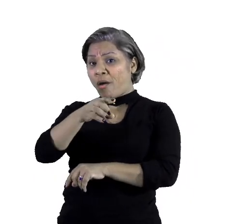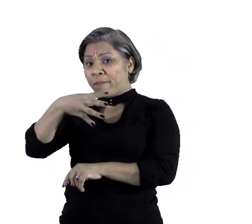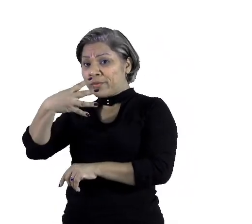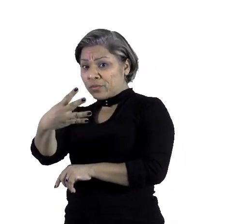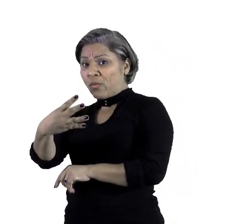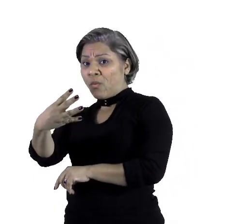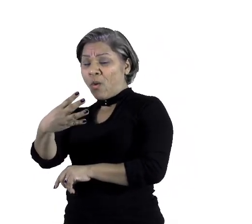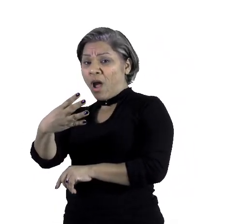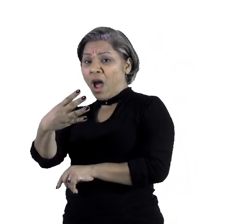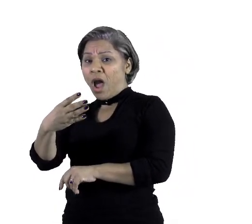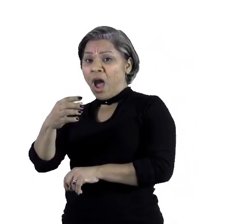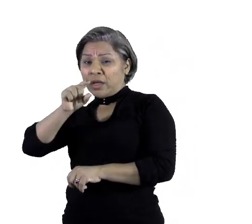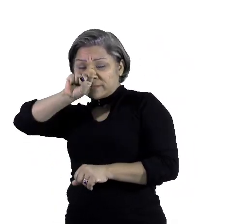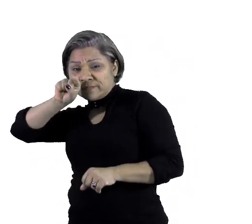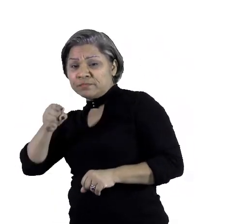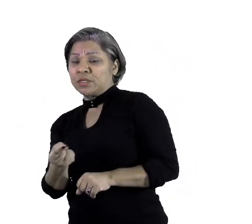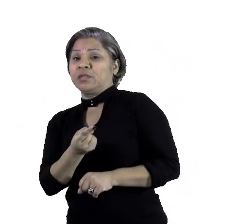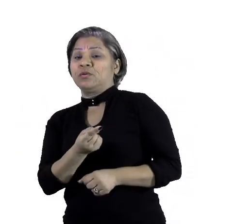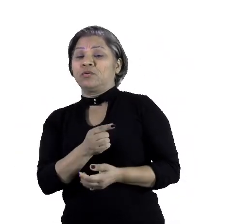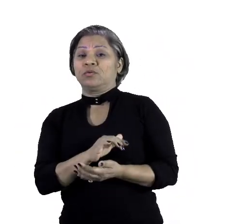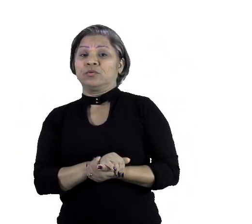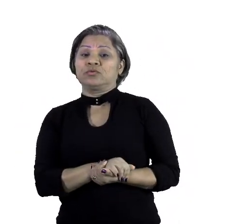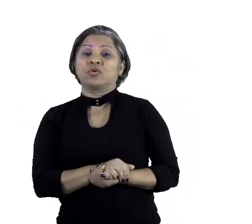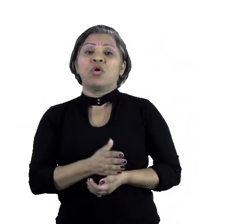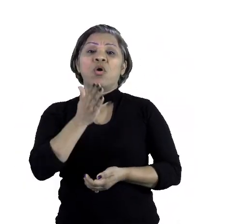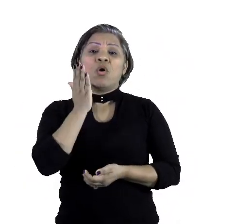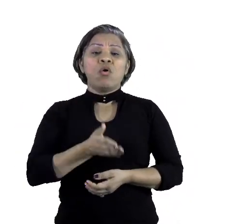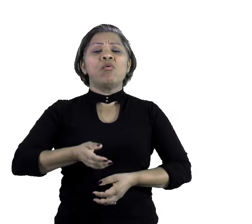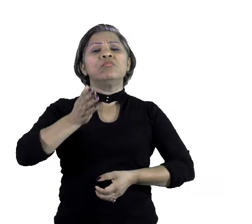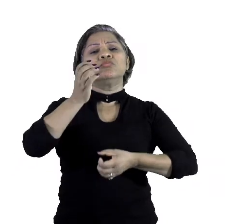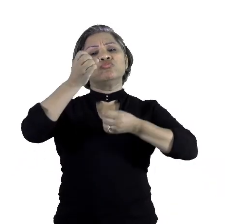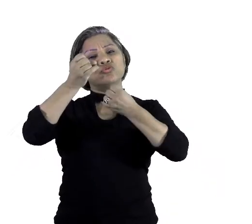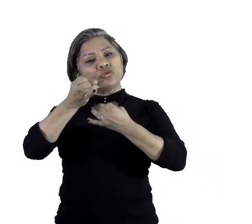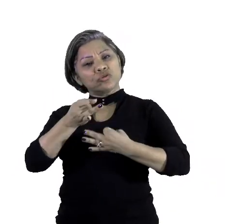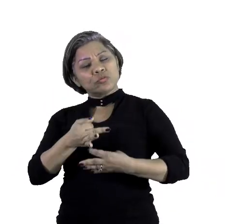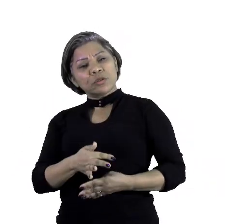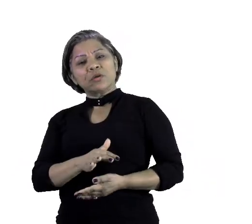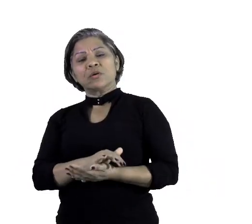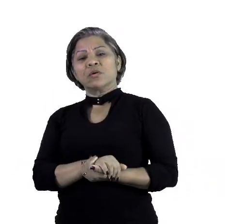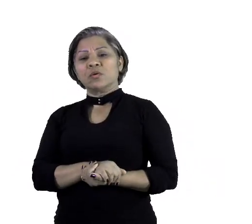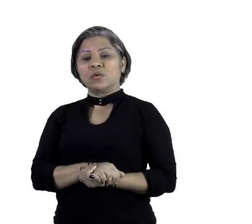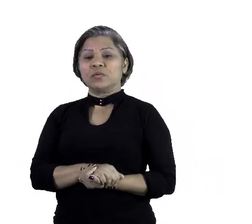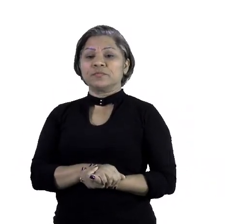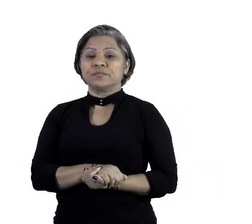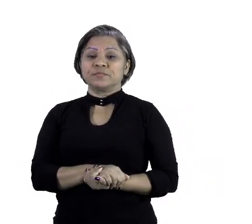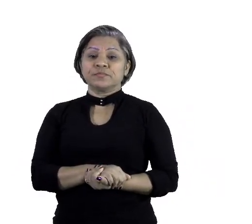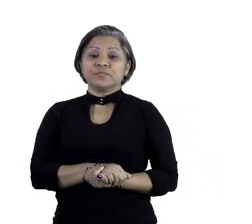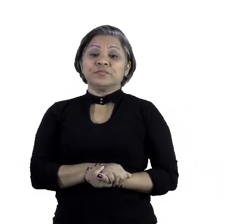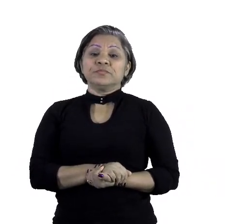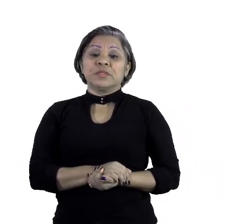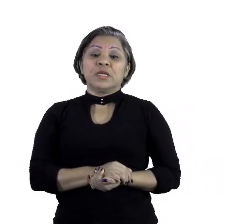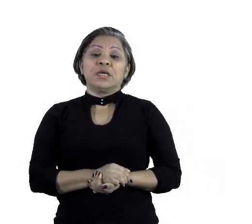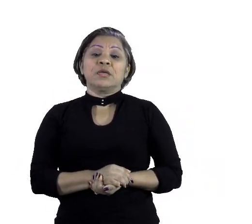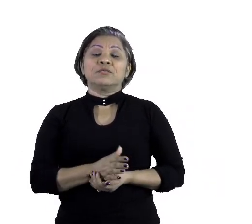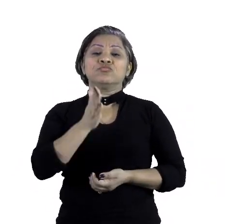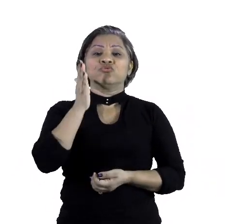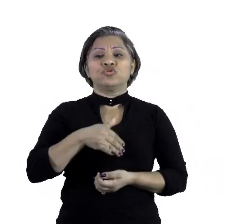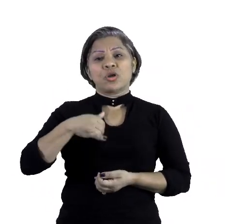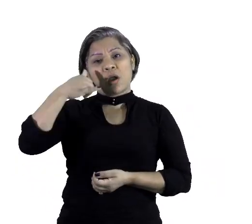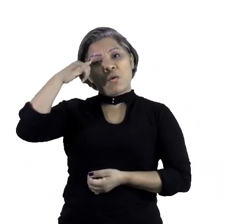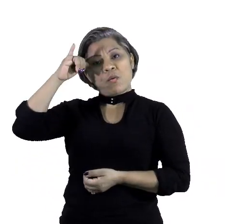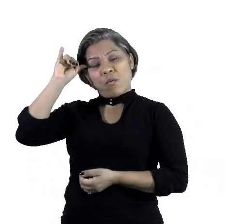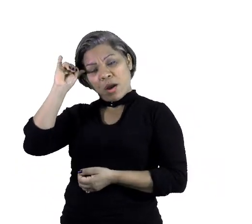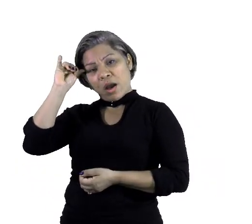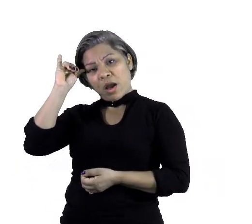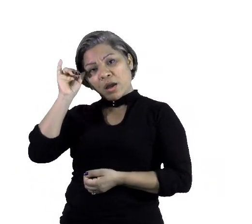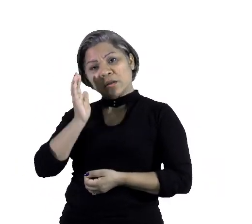gráfico, teve ano que teve mais. Como eu falei, isso depende. Quando o gado, a arroba do gado está bom no mercado, todo mundo vai investir